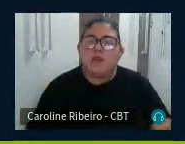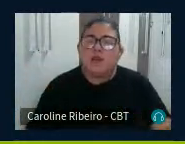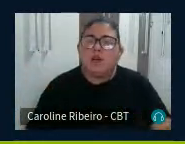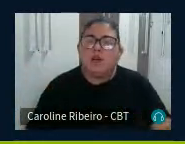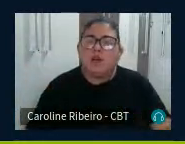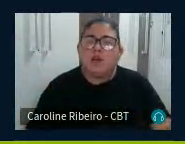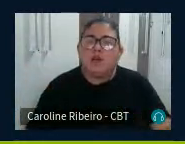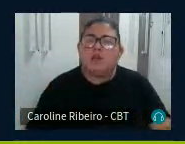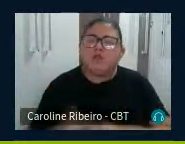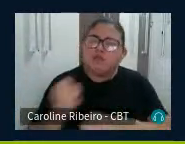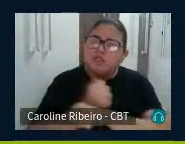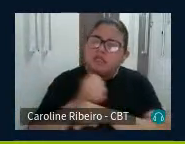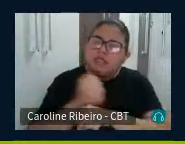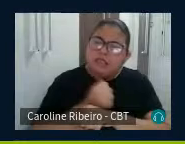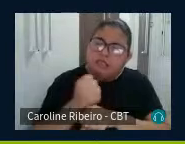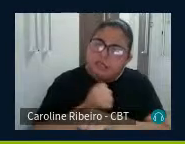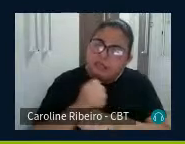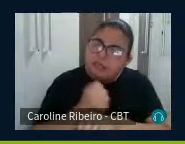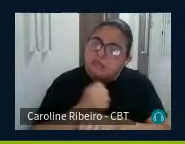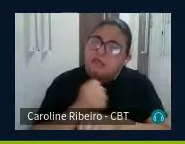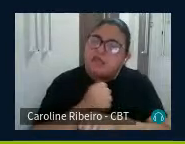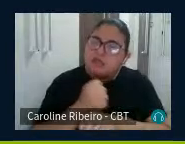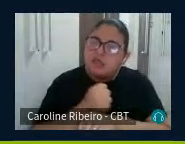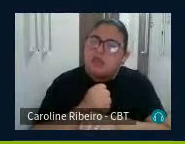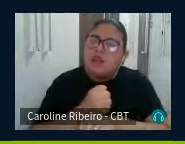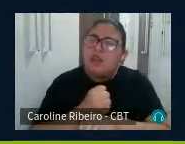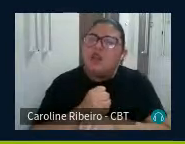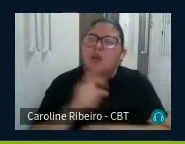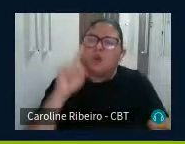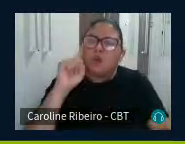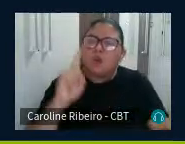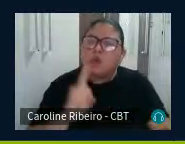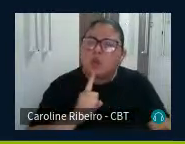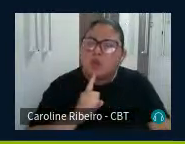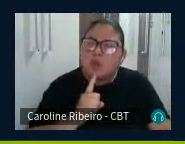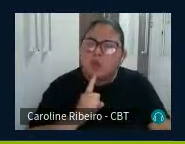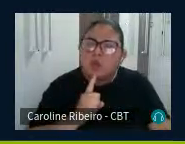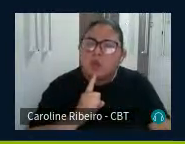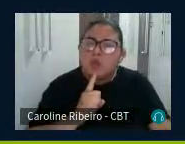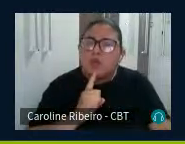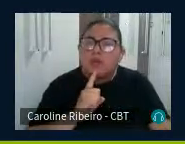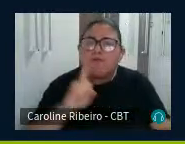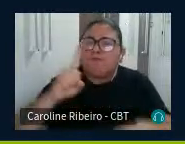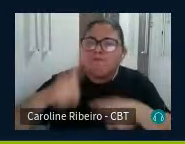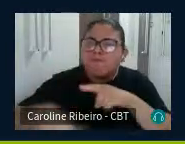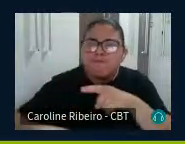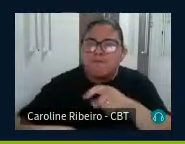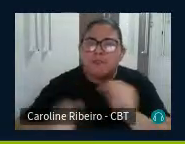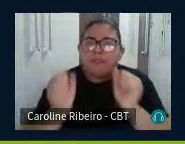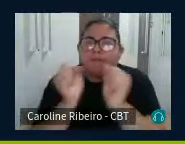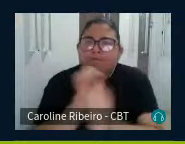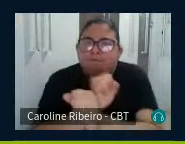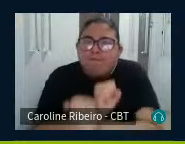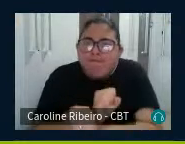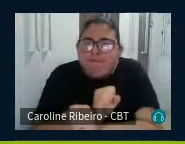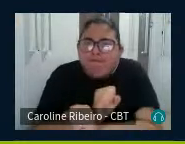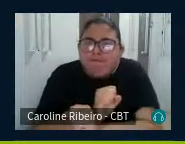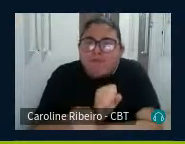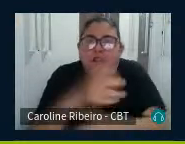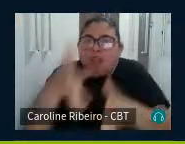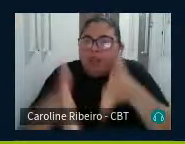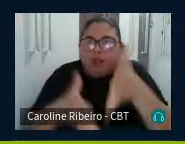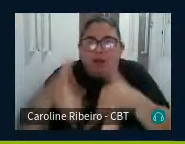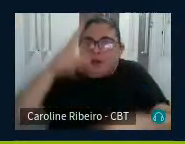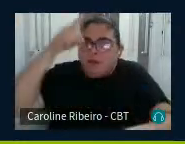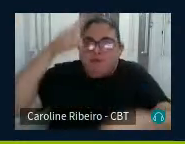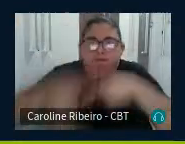Durante muito tempo, eles foram impedidos de falar a sua língua, né, de usar a sua língua, de